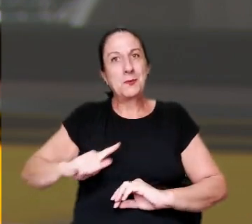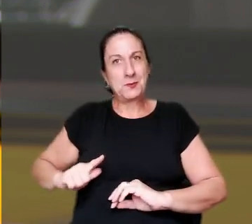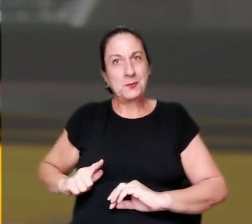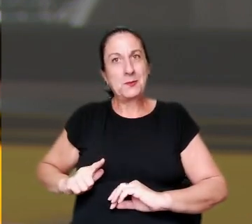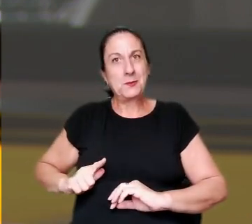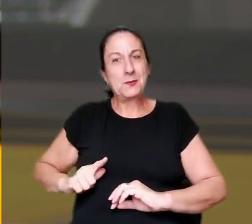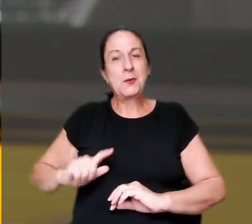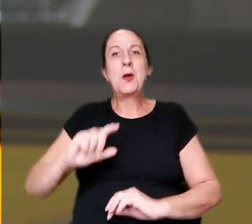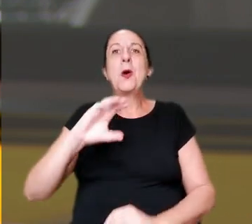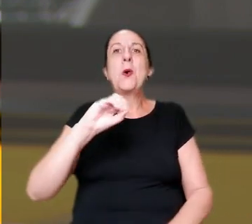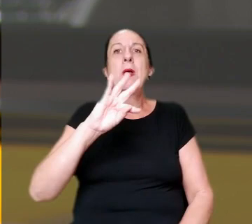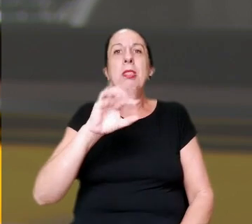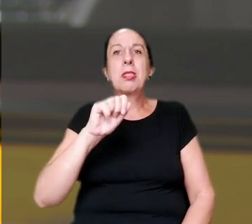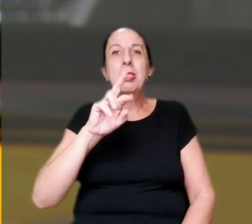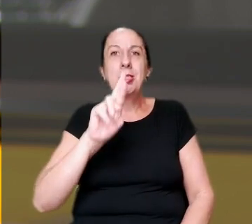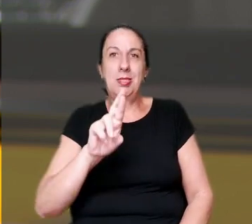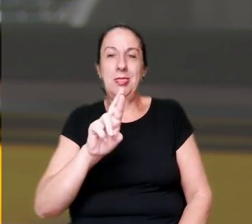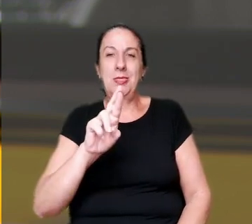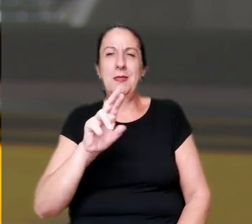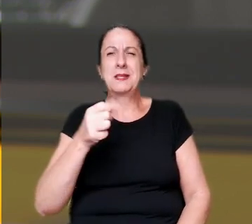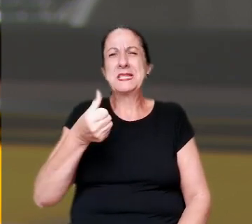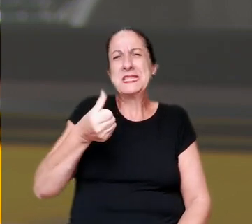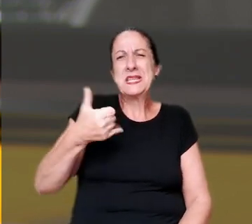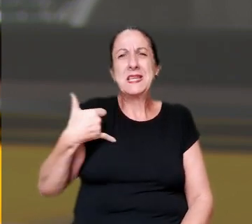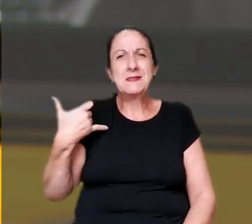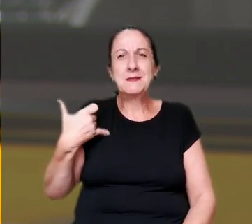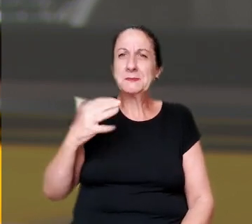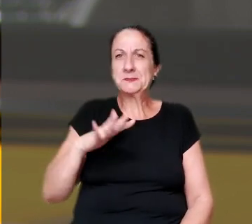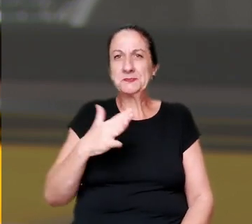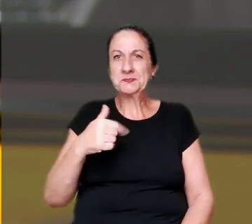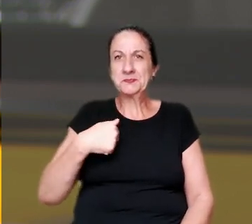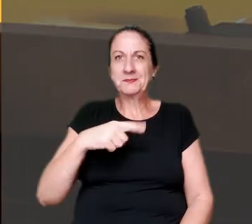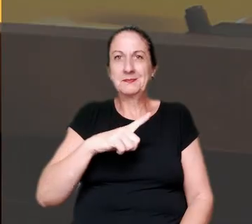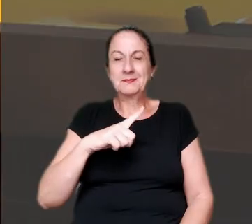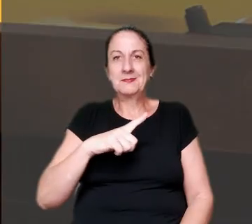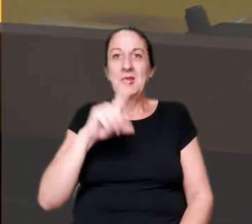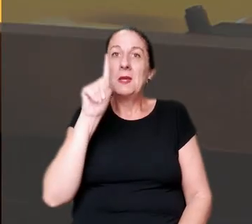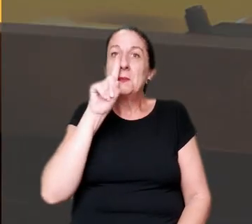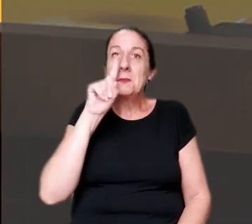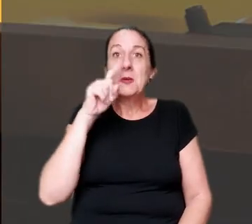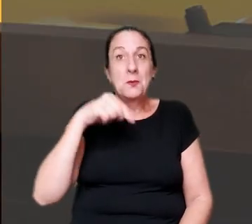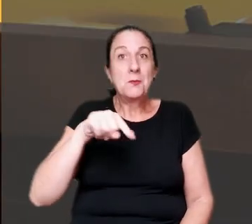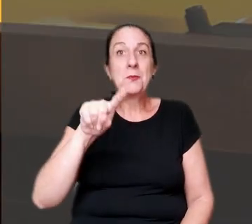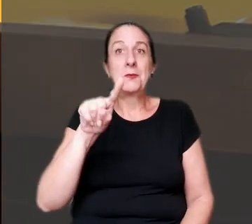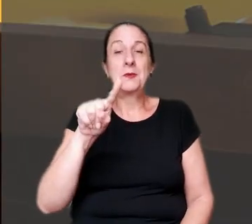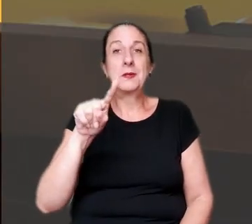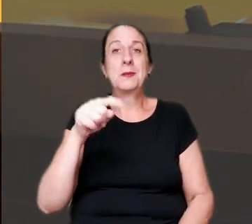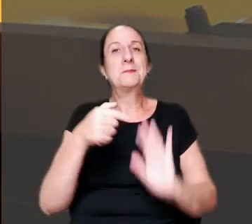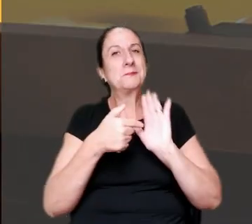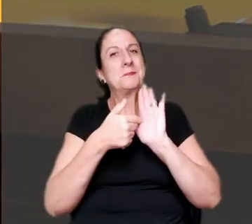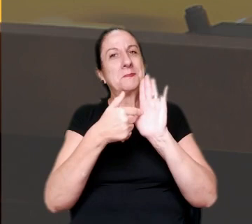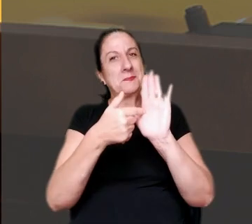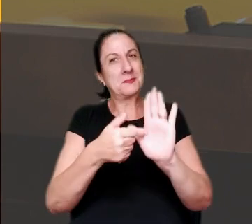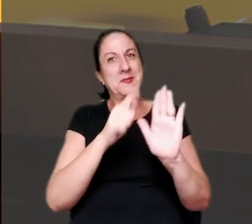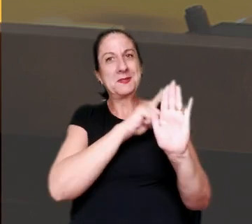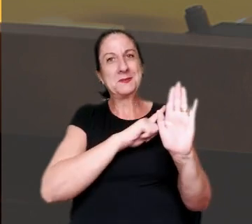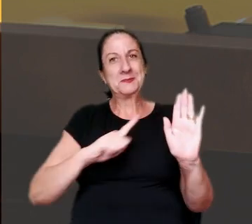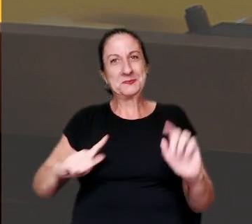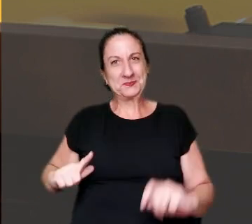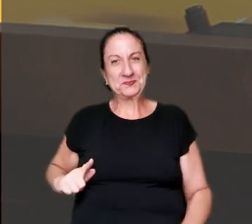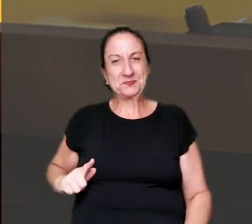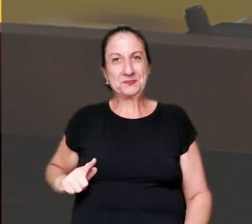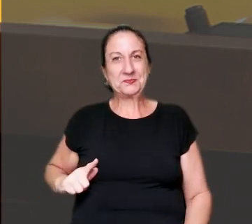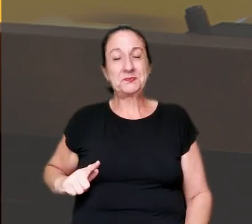governador, Otar Mangabeira. Eu tinha lá uns 6 anos. E aí minha mãe foi lá e me apresentou